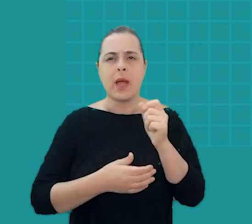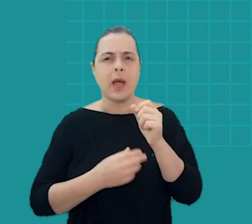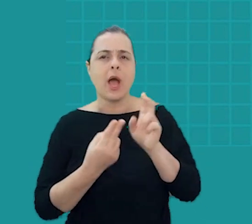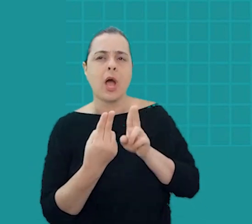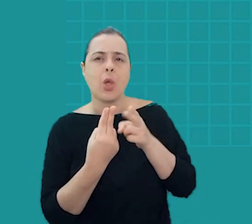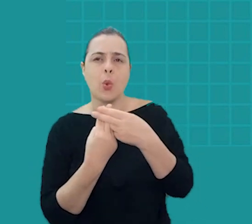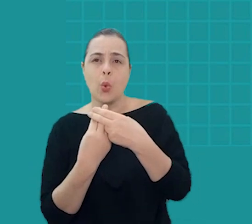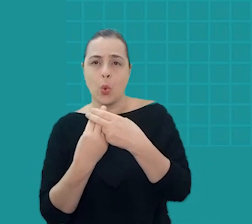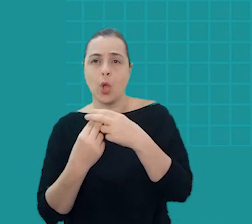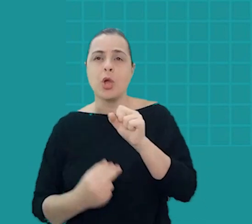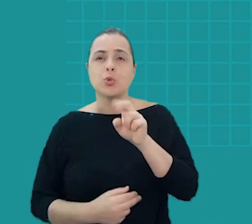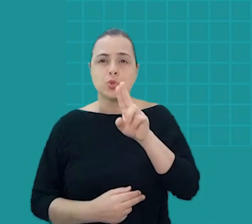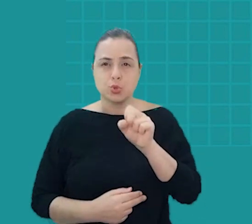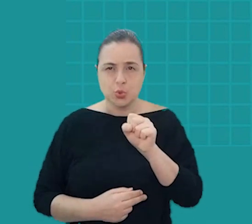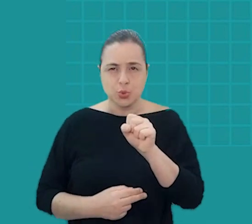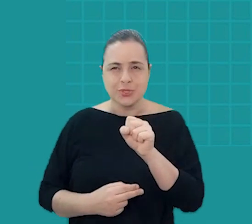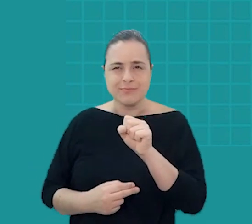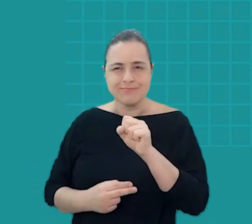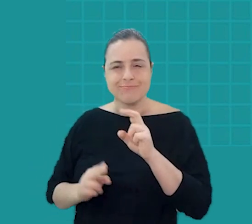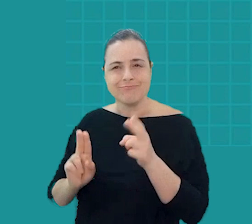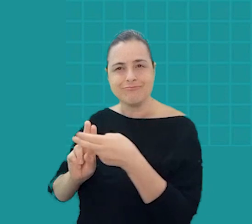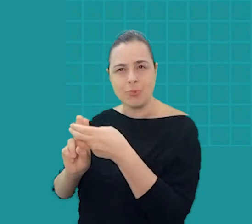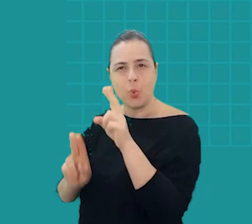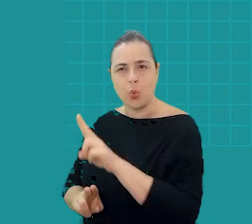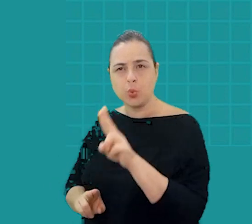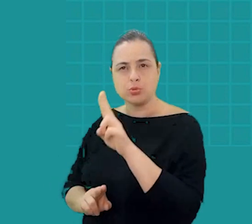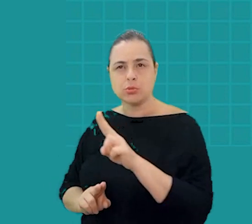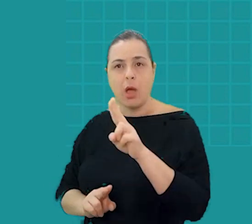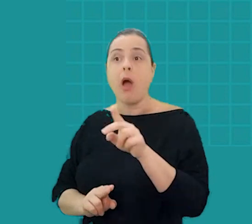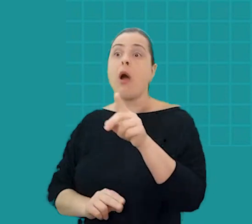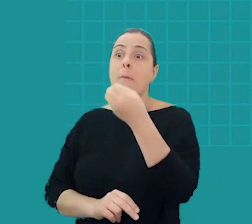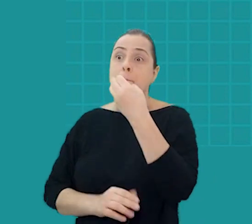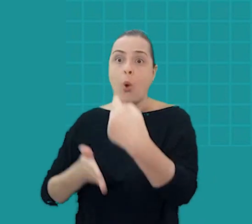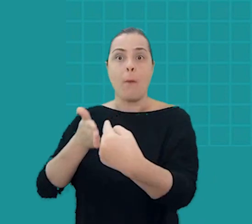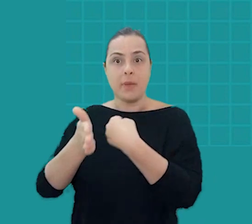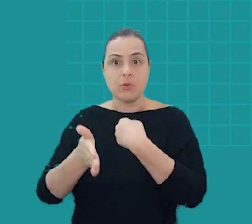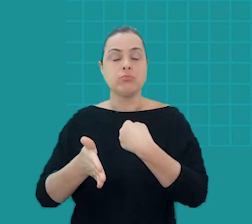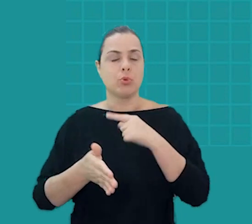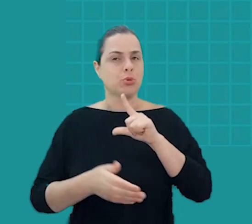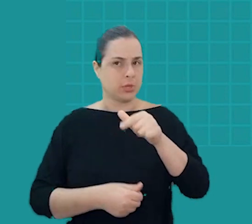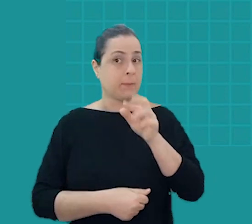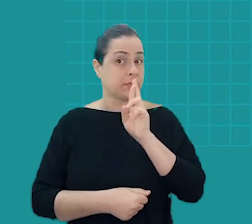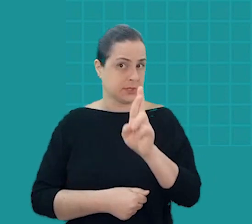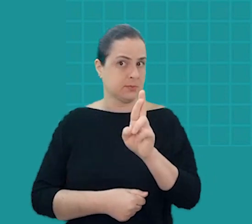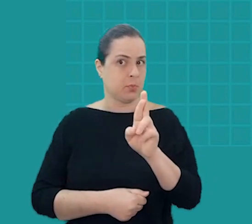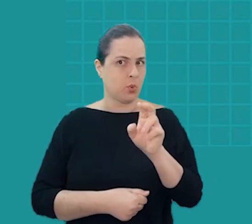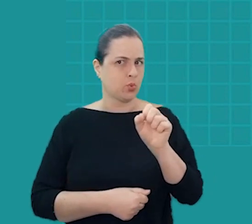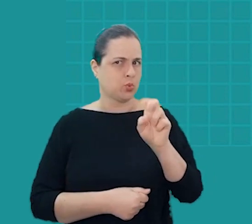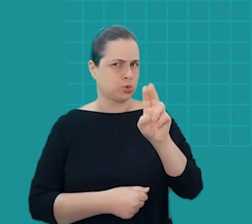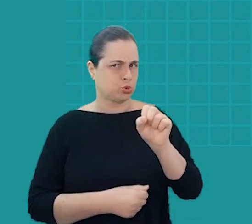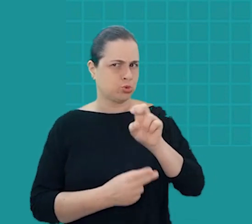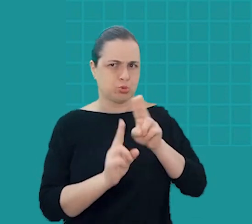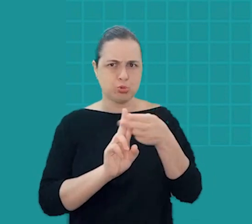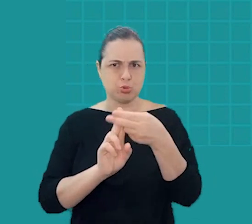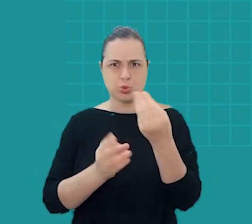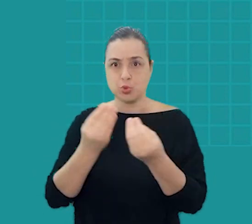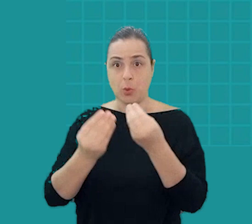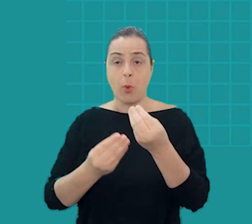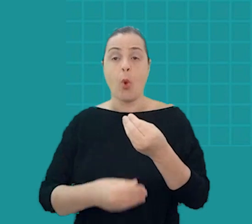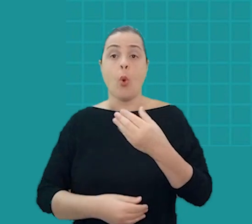Bom ponto. Até finalizando esse ponto, eu já respondo do via SUS. Meu irmão, por exemplo, com 8 meses de